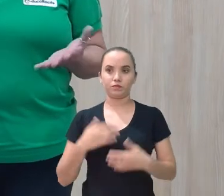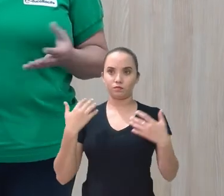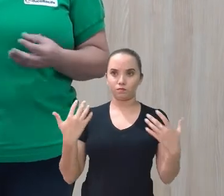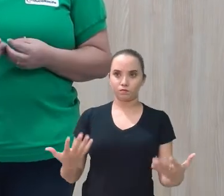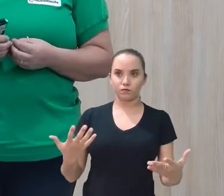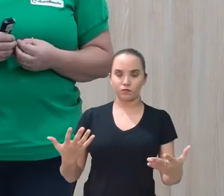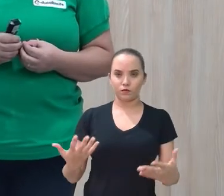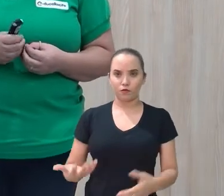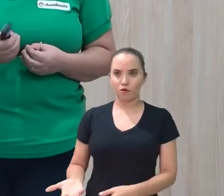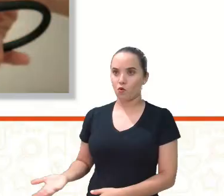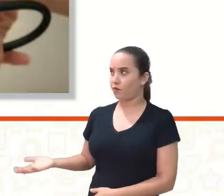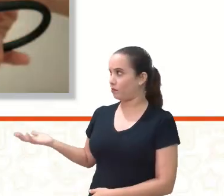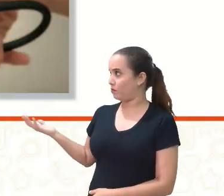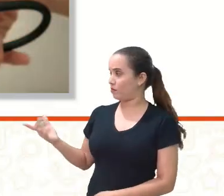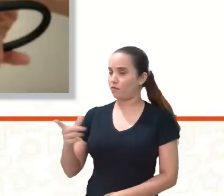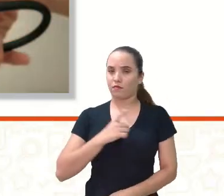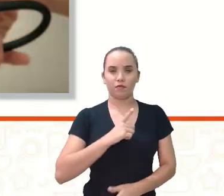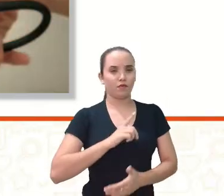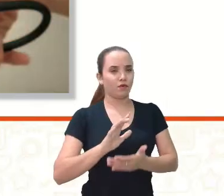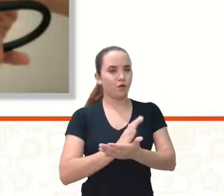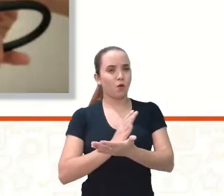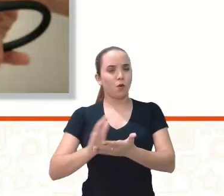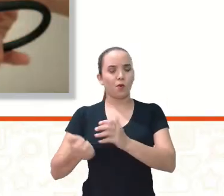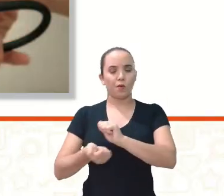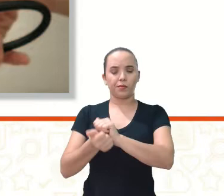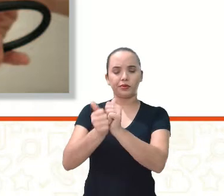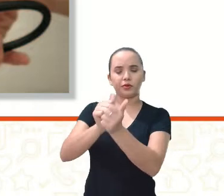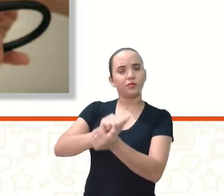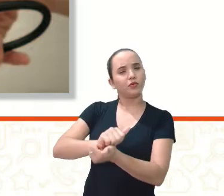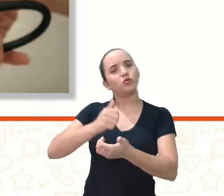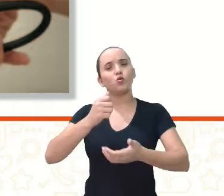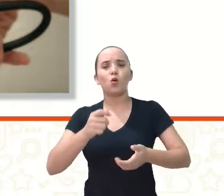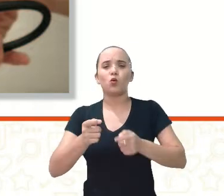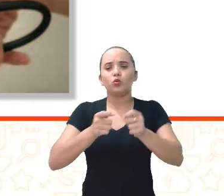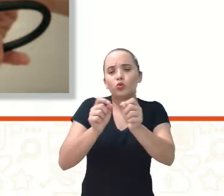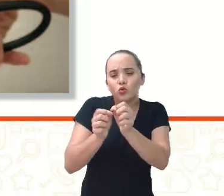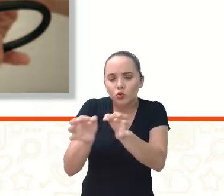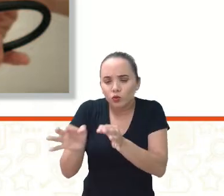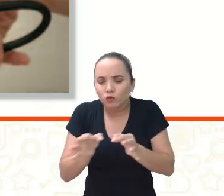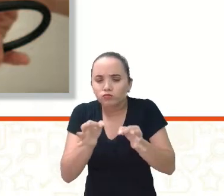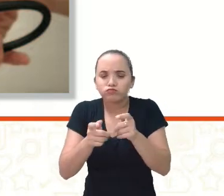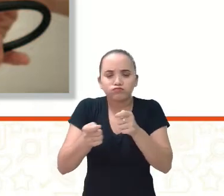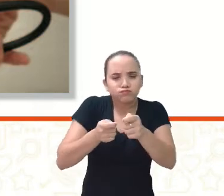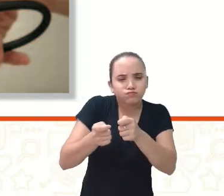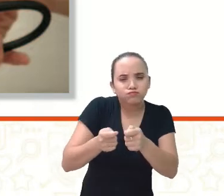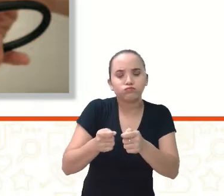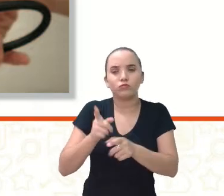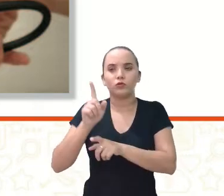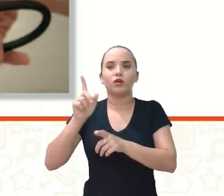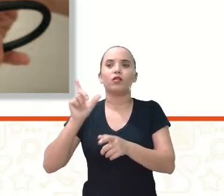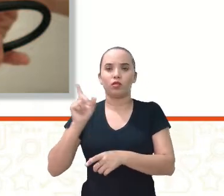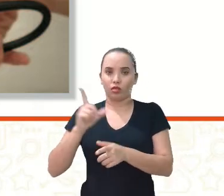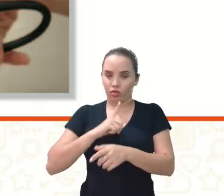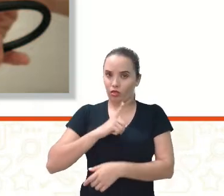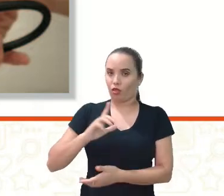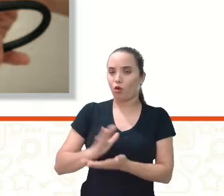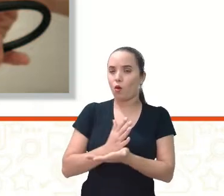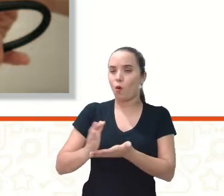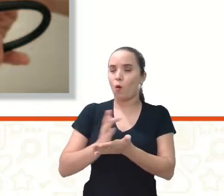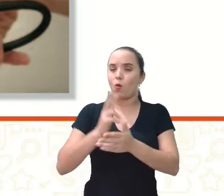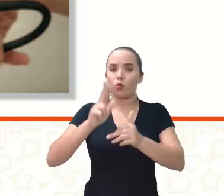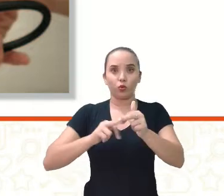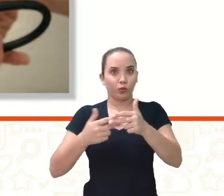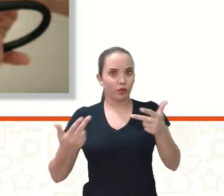Bom, aqui alguns ajustes, algumas adaptações. Eu trouxe hoje práticos, alguns equipamentos